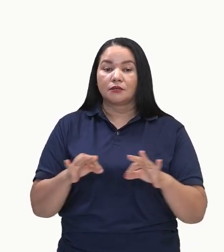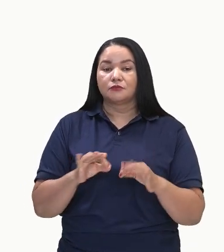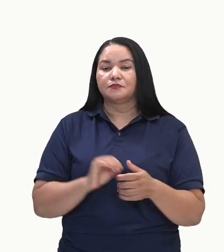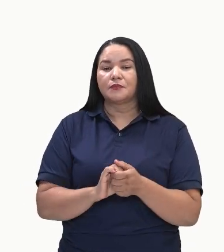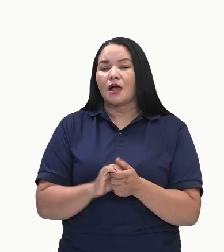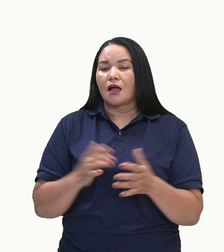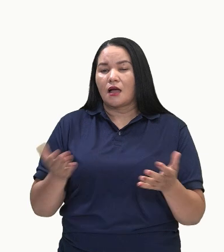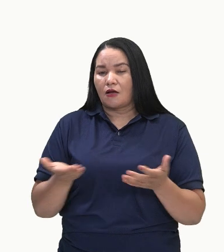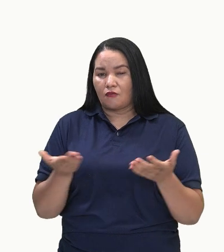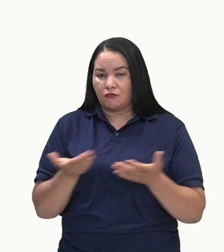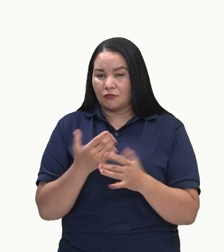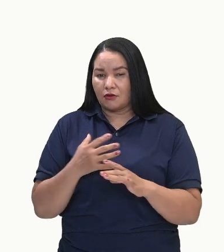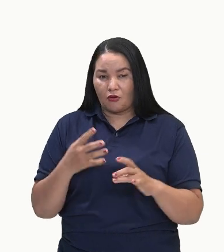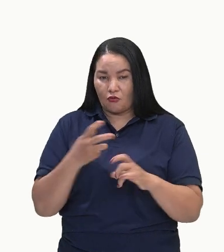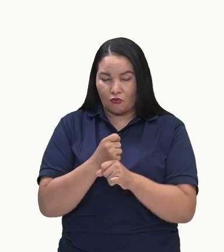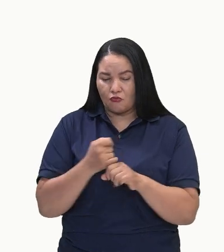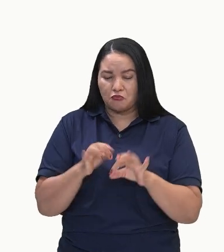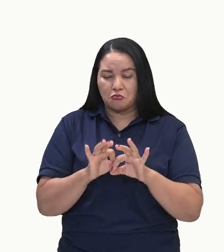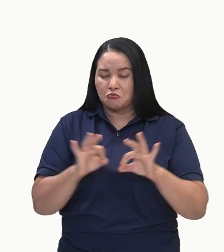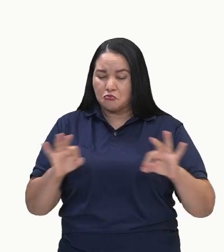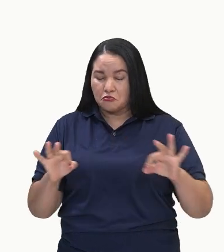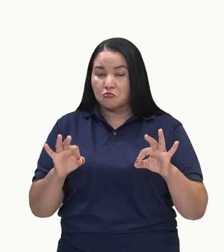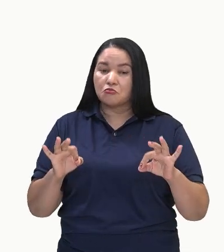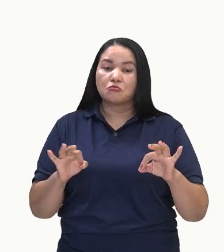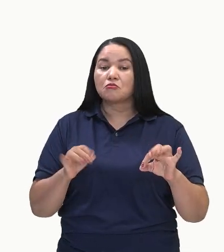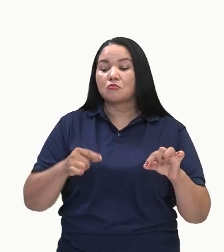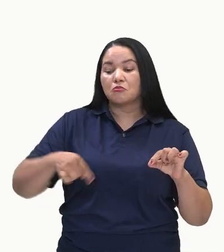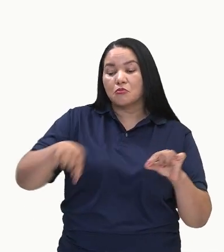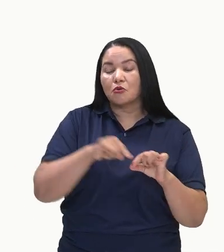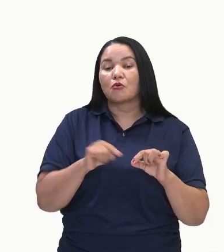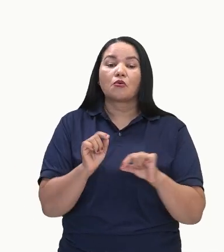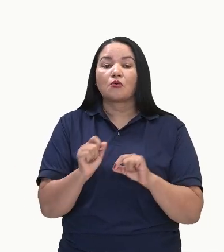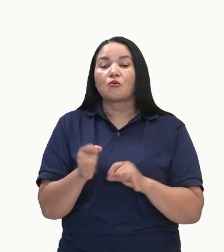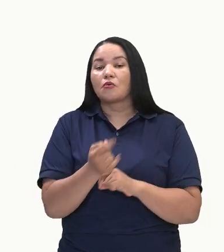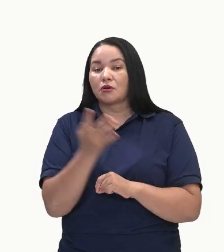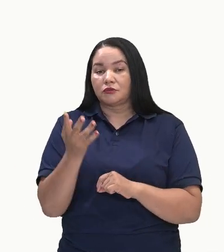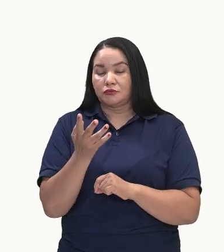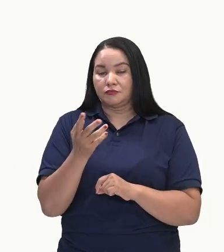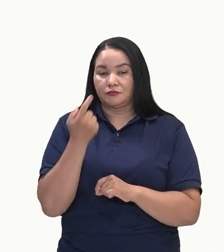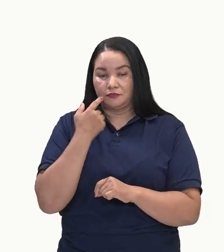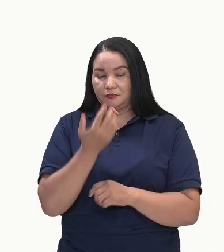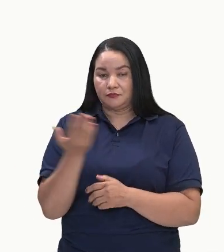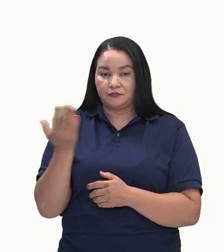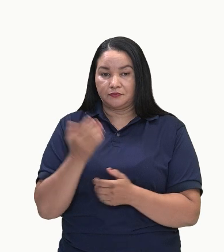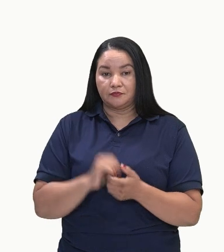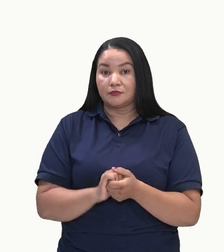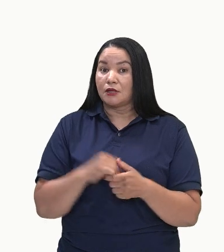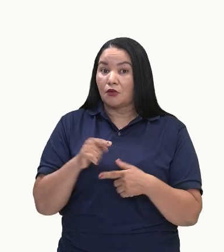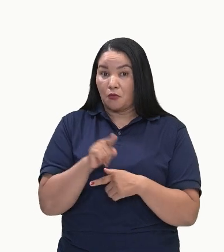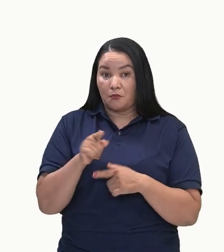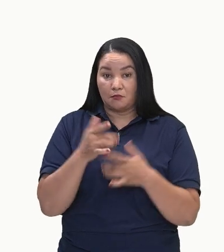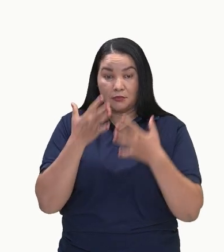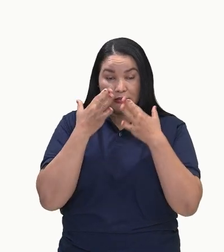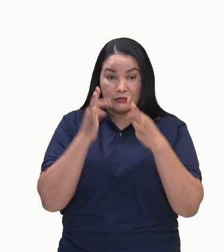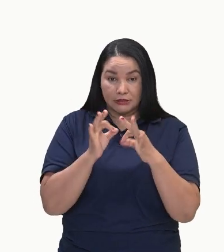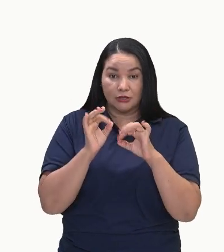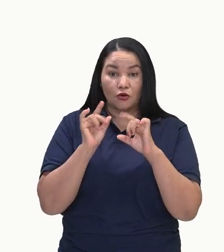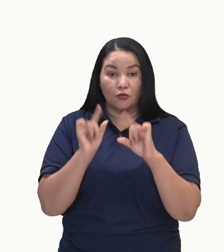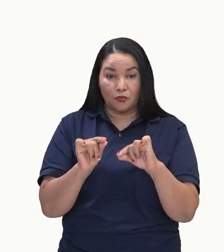Calcule o comprimento do contorno. Bom, a questão, tem que observar que a questão nos